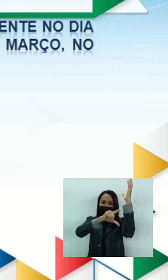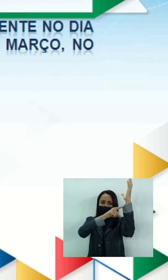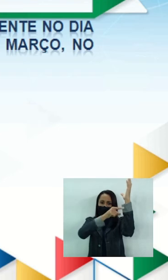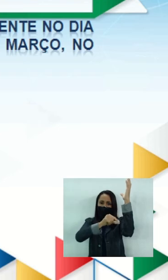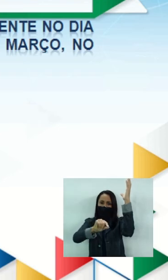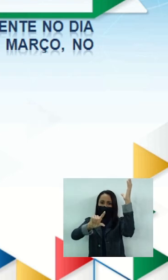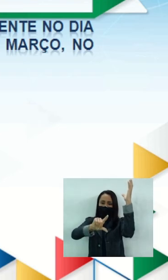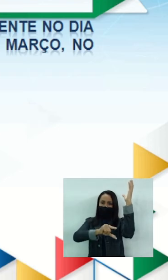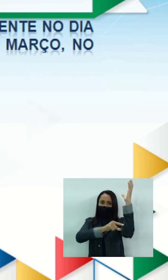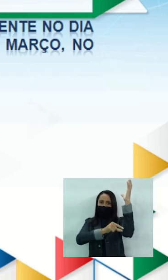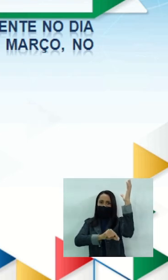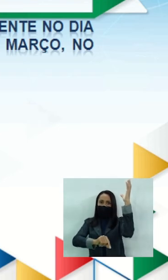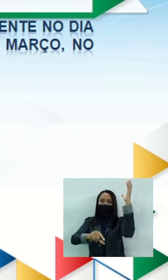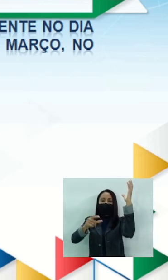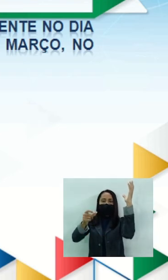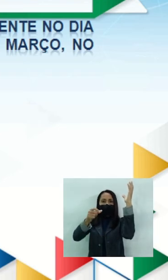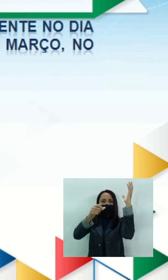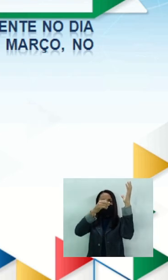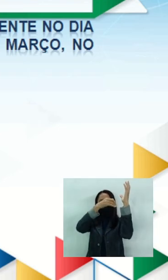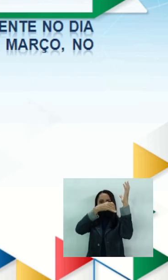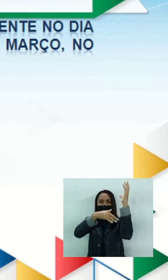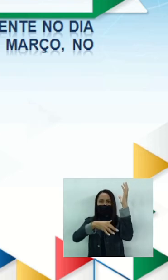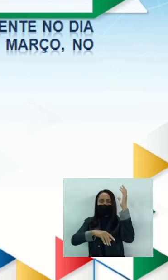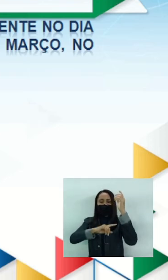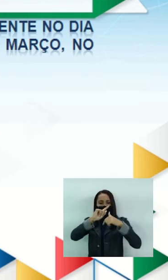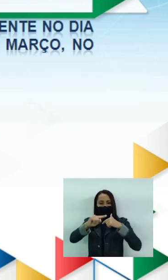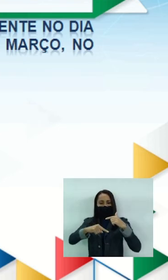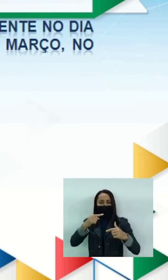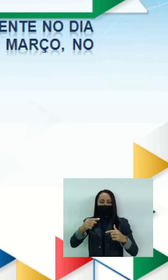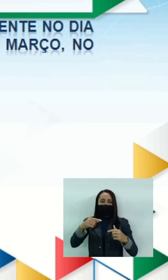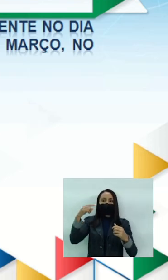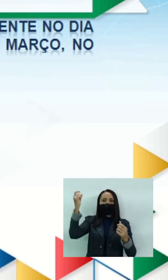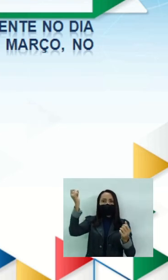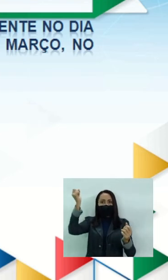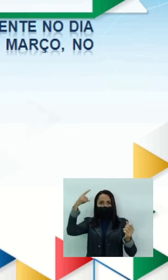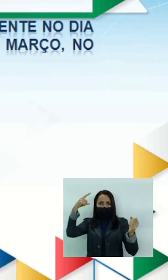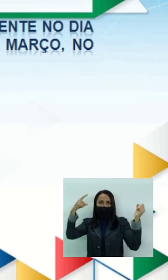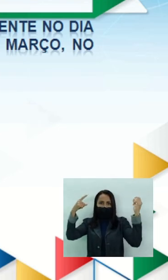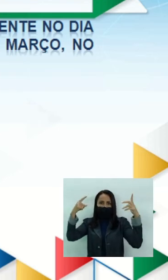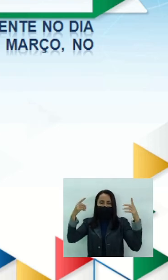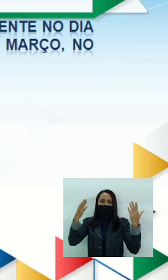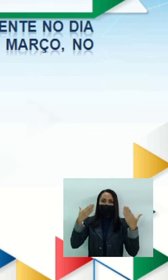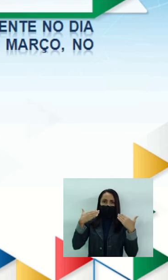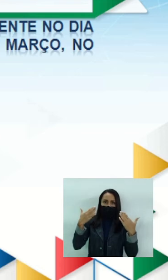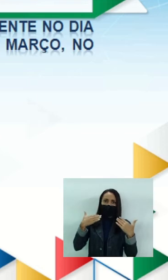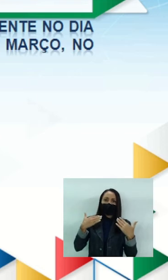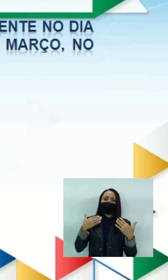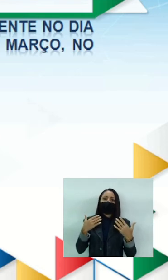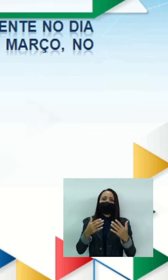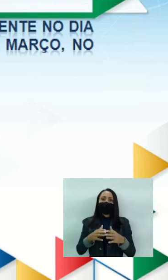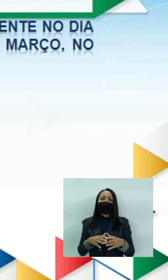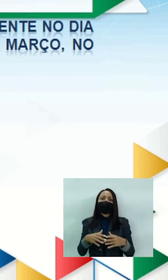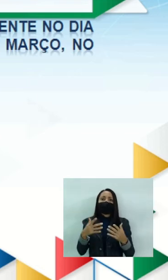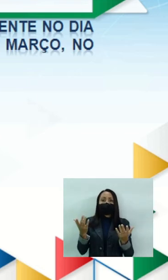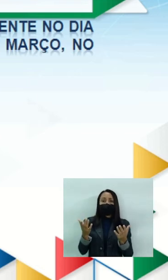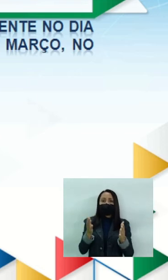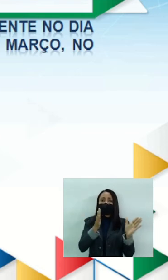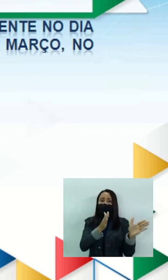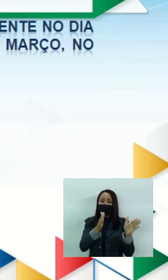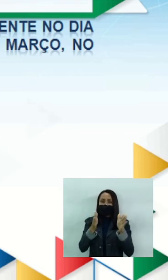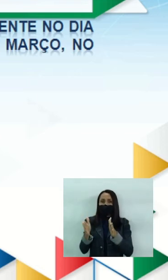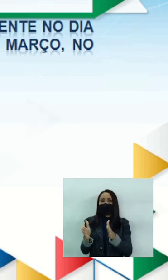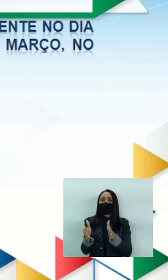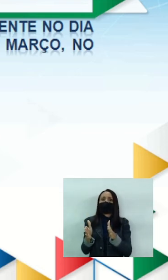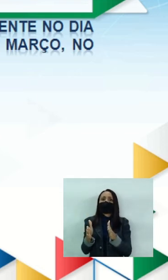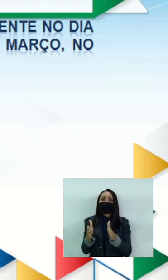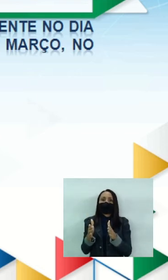ano que ela inicia-se logo após o verão, né? O verão ele tem o seu tempo, né? Sua transição, e após